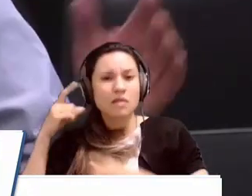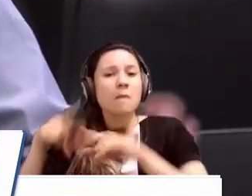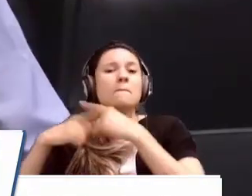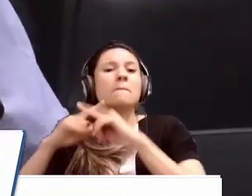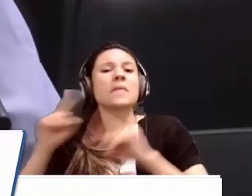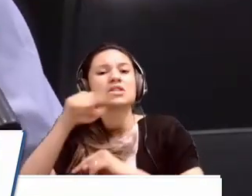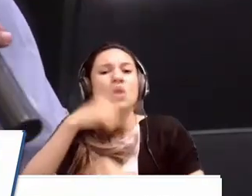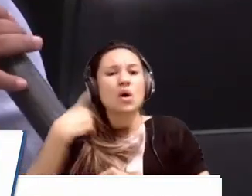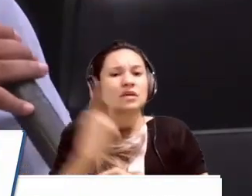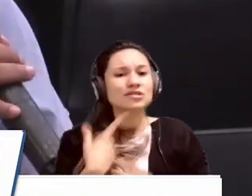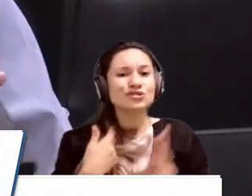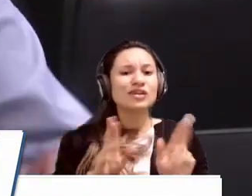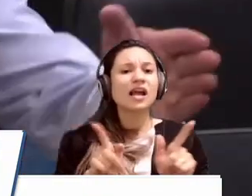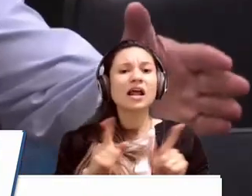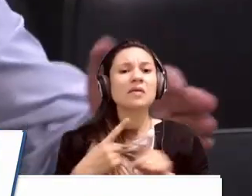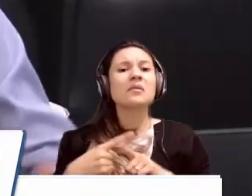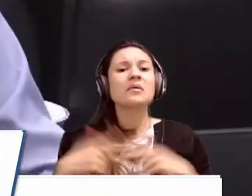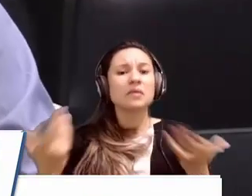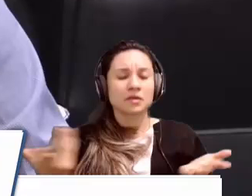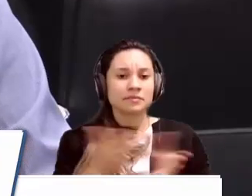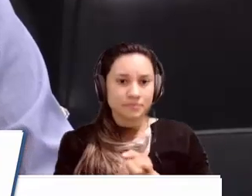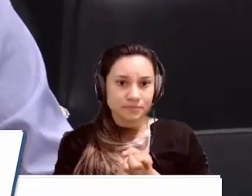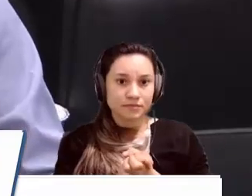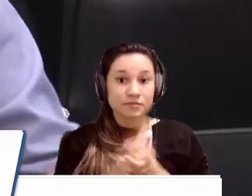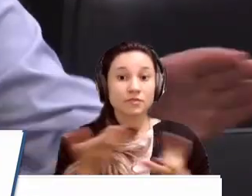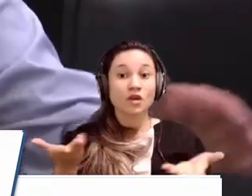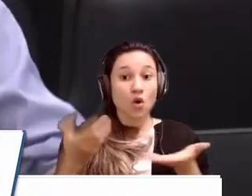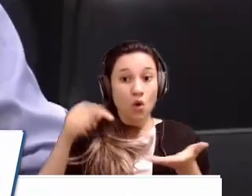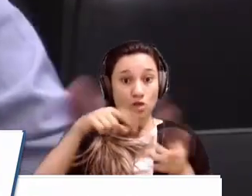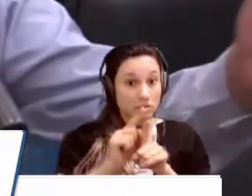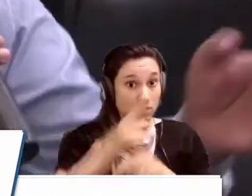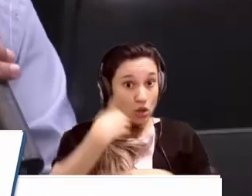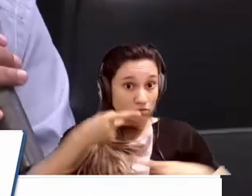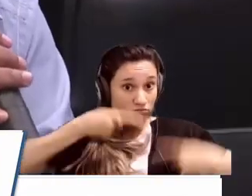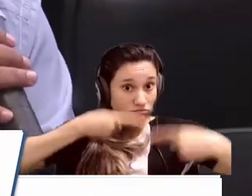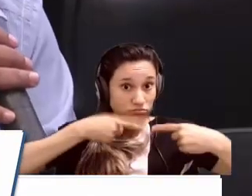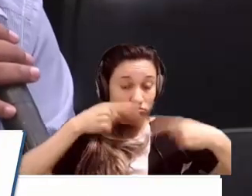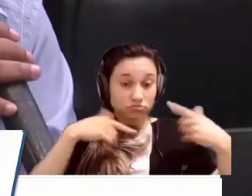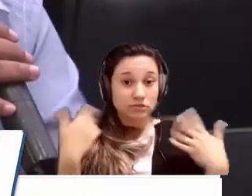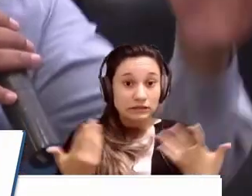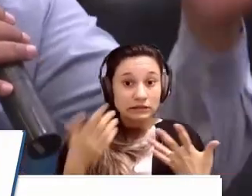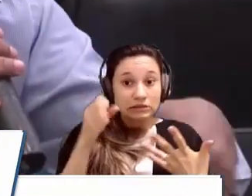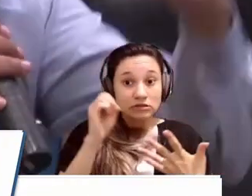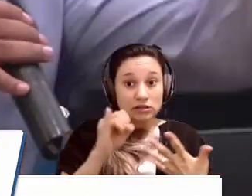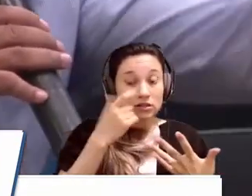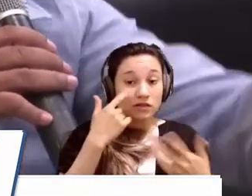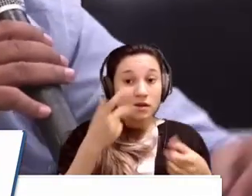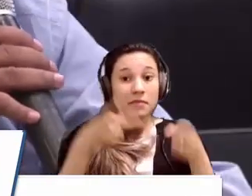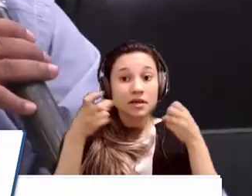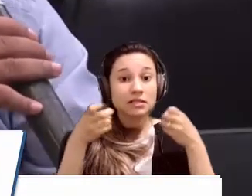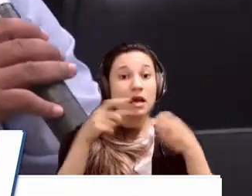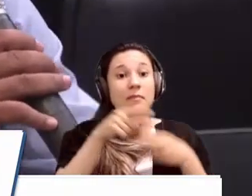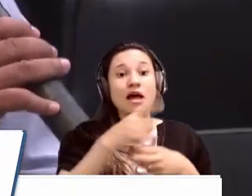fui atrás, eles falaram assim, não, igual hoje que nós estamos discutindo. Não, você votou sem ver. Os 100 mil foi para outro